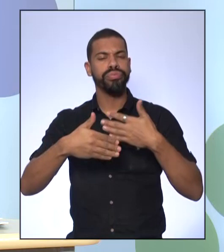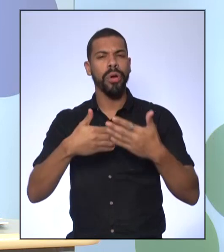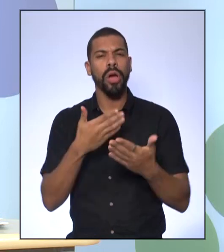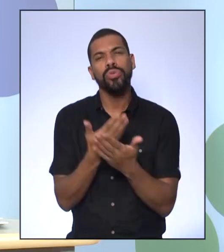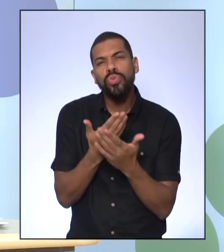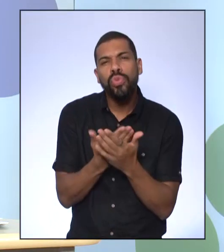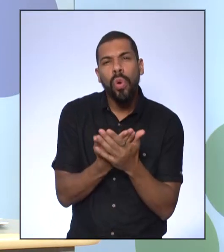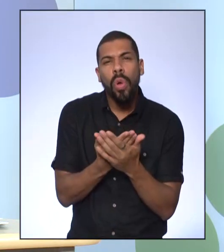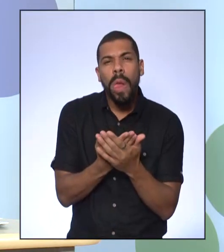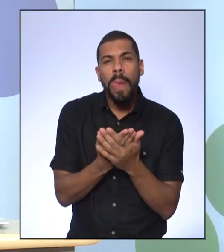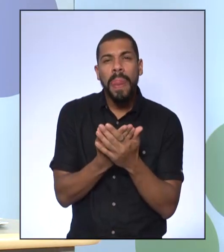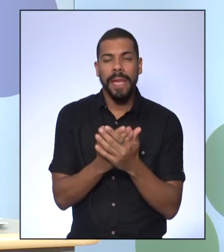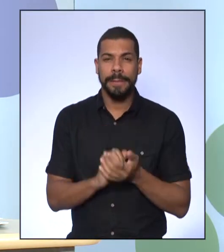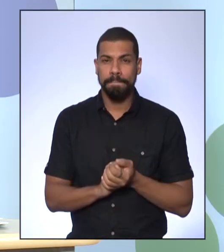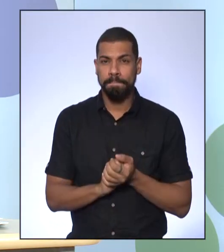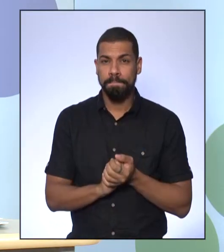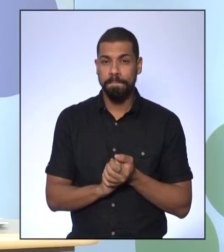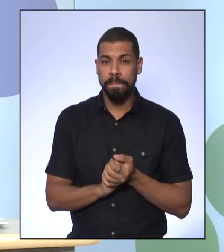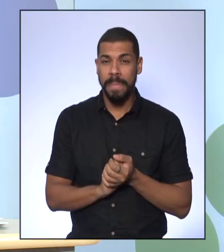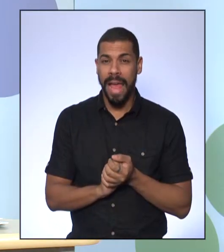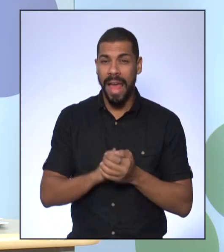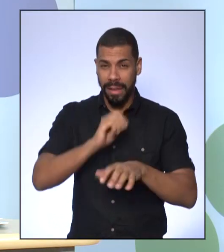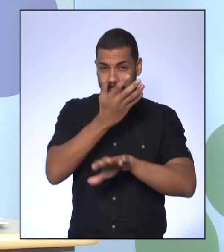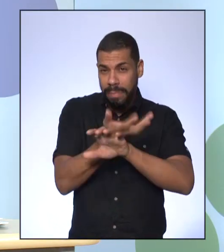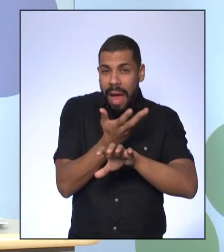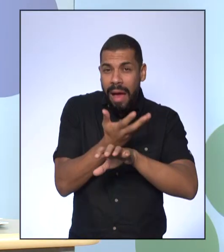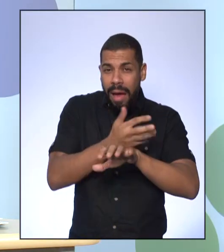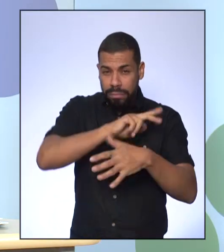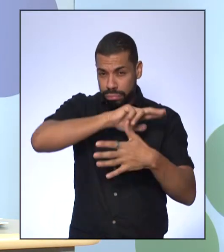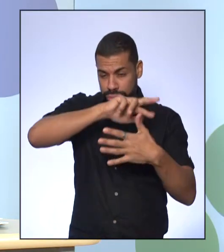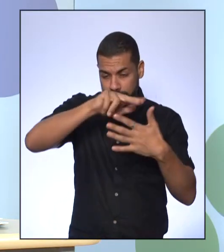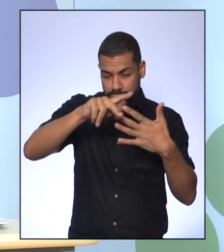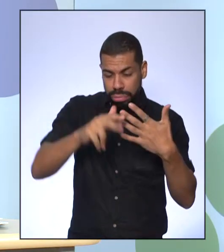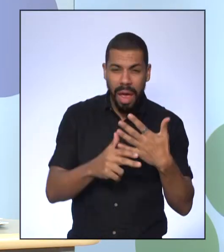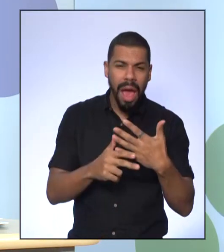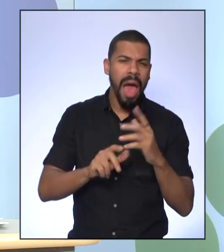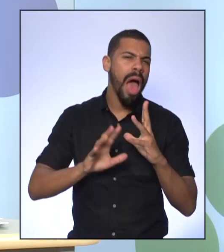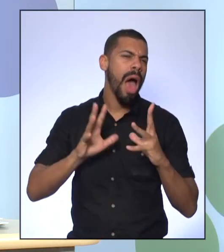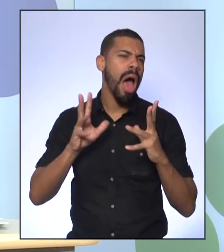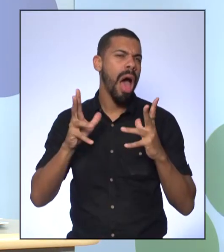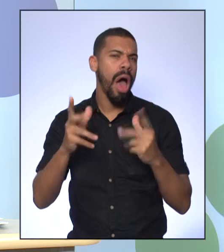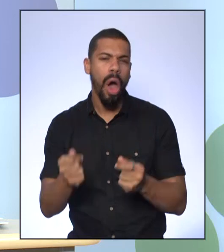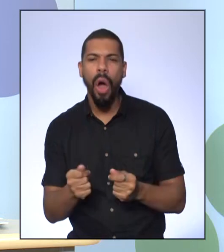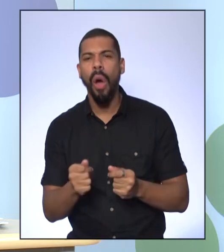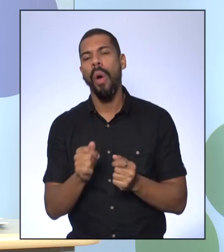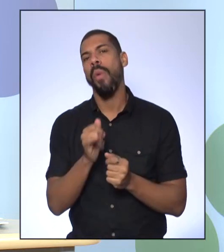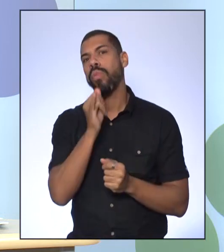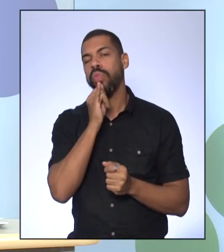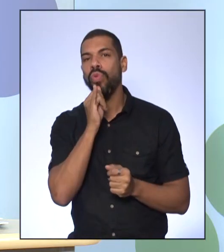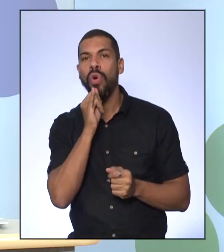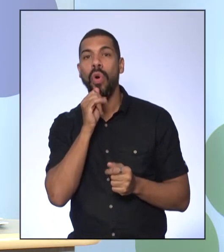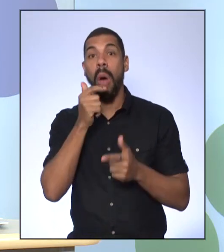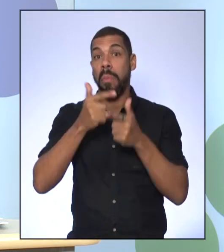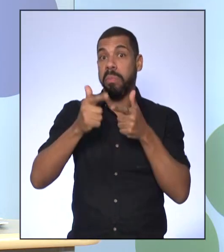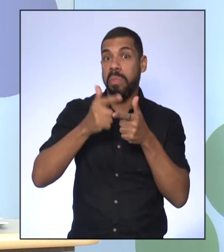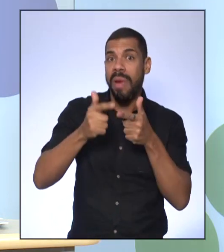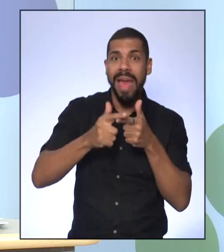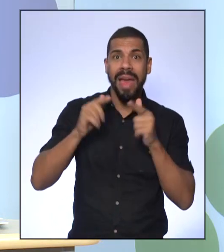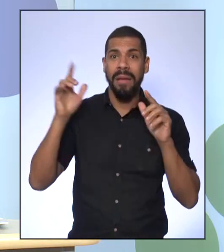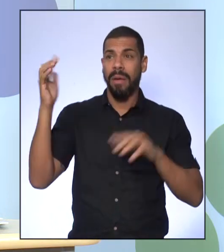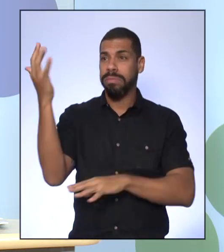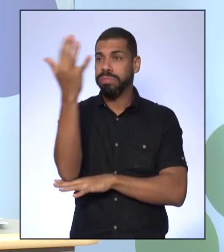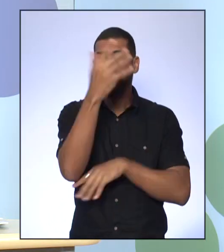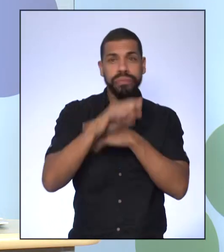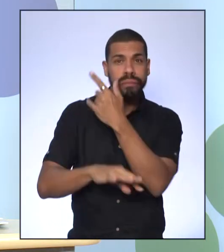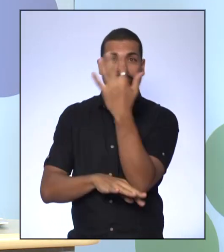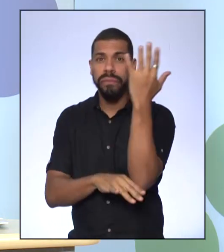estudam em diversas disciplinas assuntos ligados à vulnerabilidade, alerta de desastres, e muitas